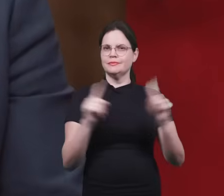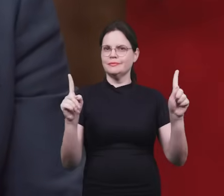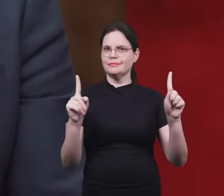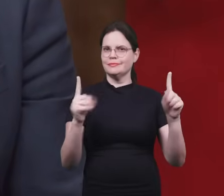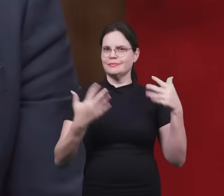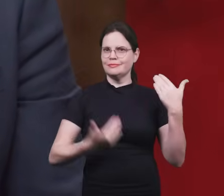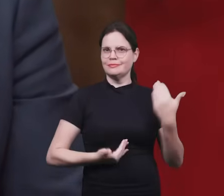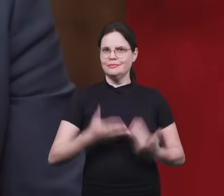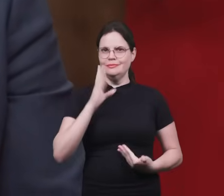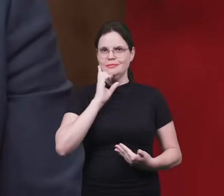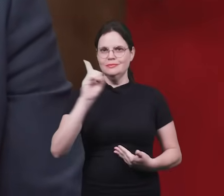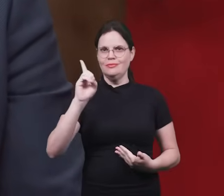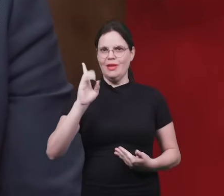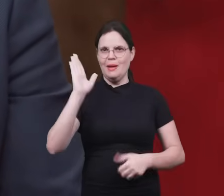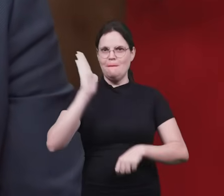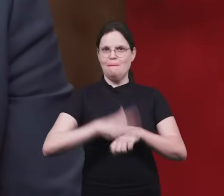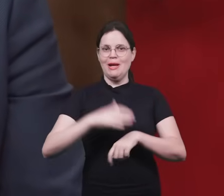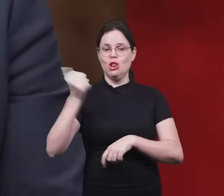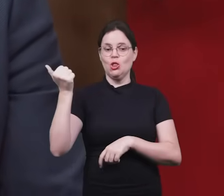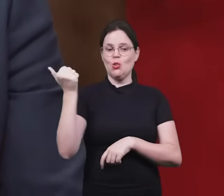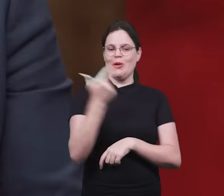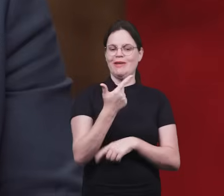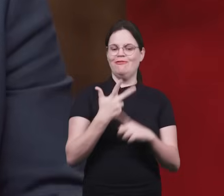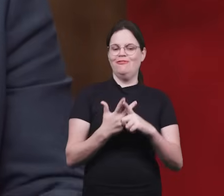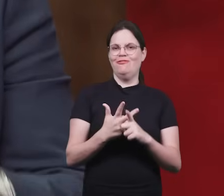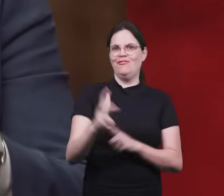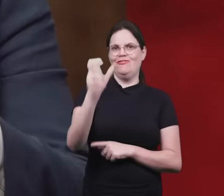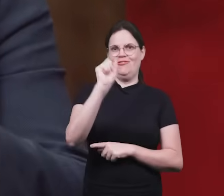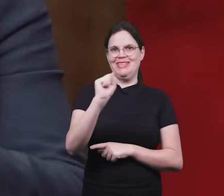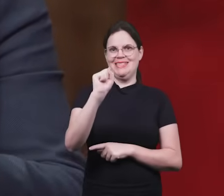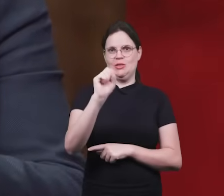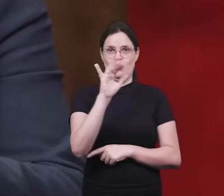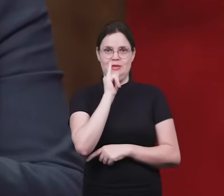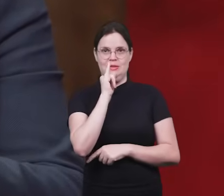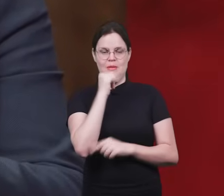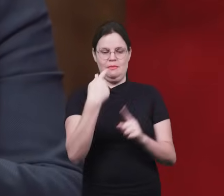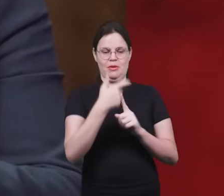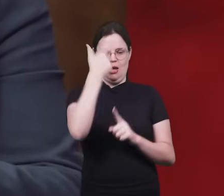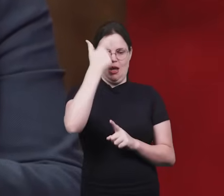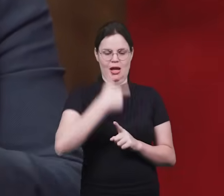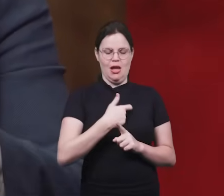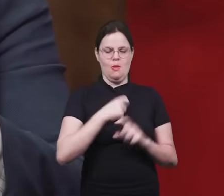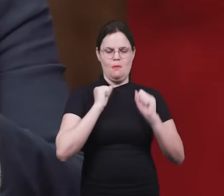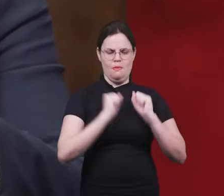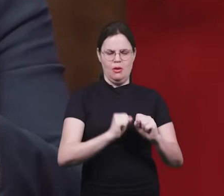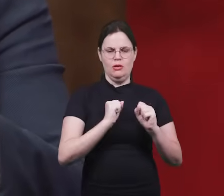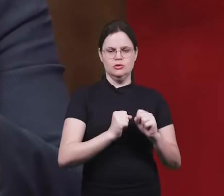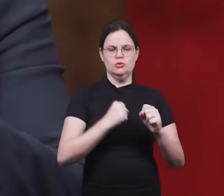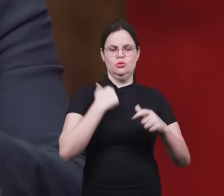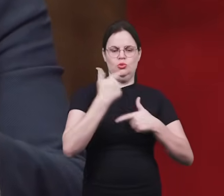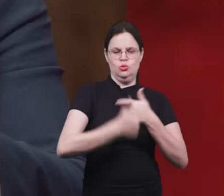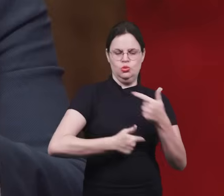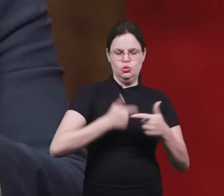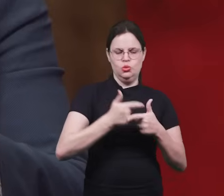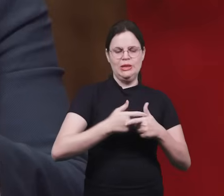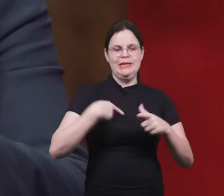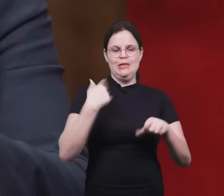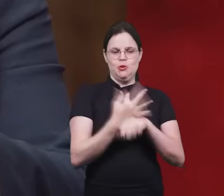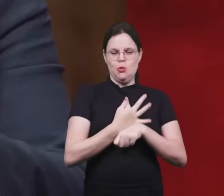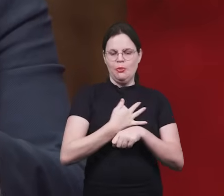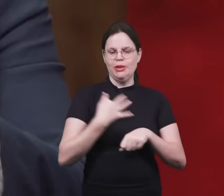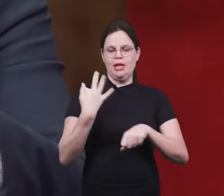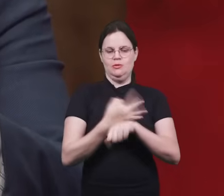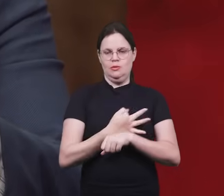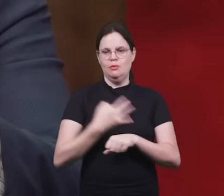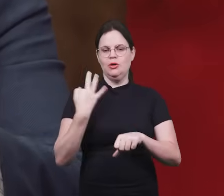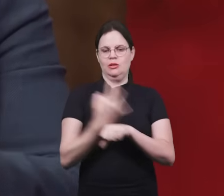Deus, ele é mais do que vencedor. Glória a Deus. Porque naquilo que ele pode batalhar e ele permanece fiel,